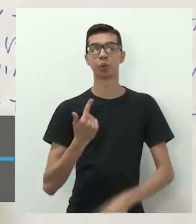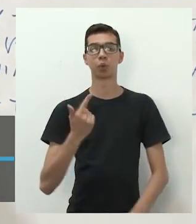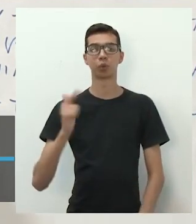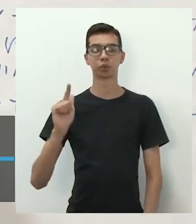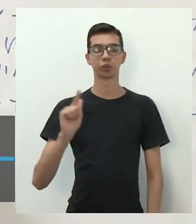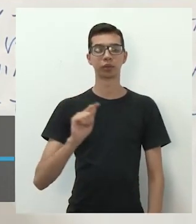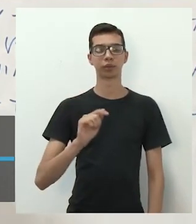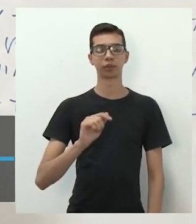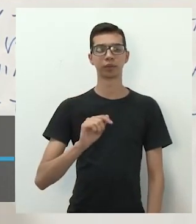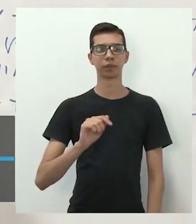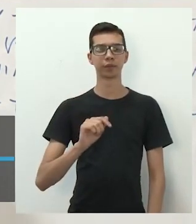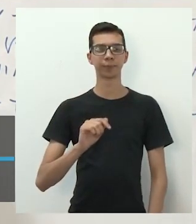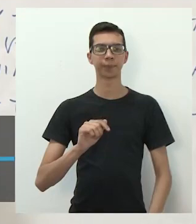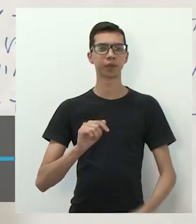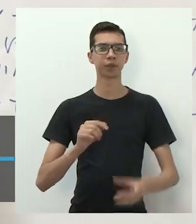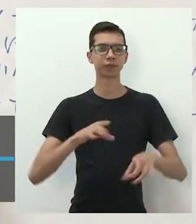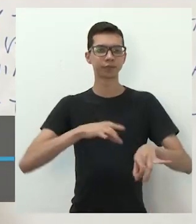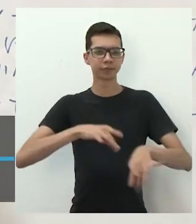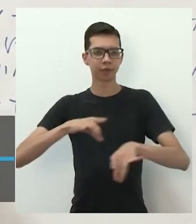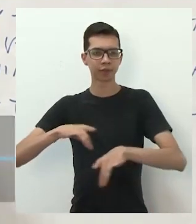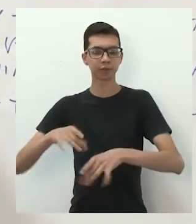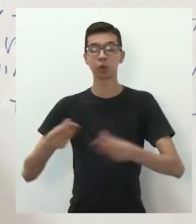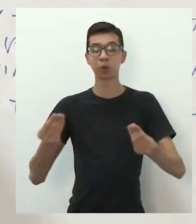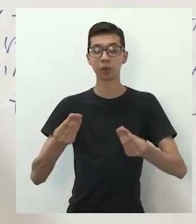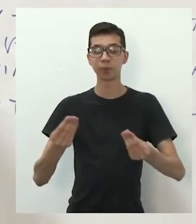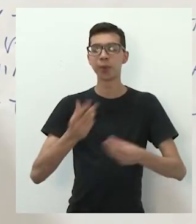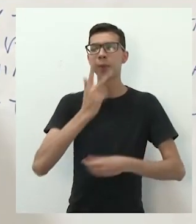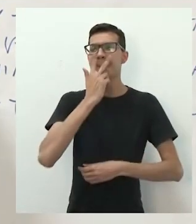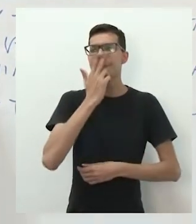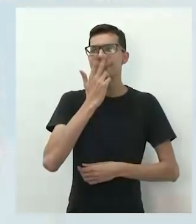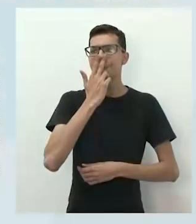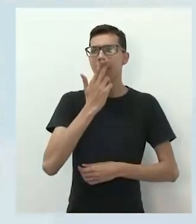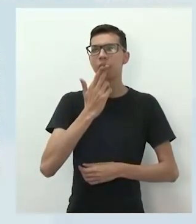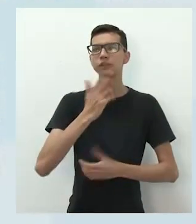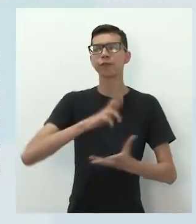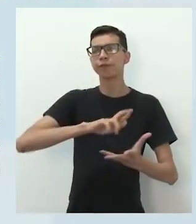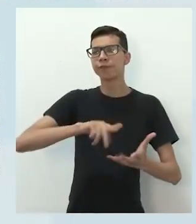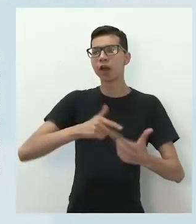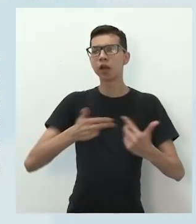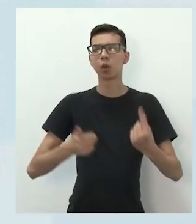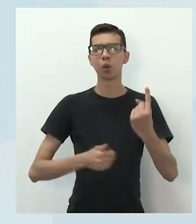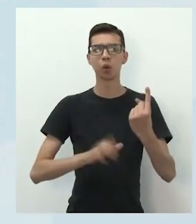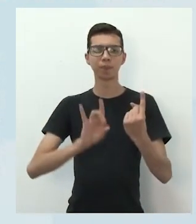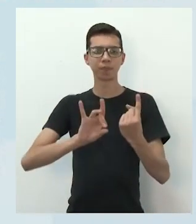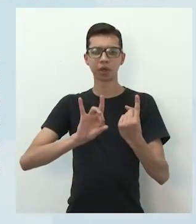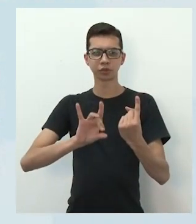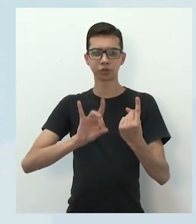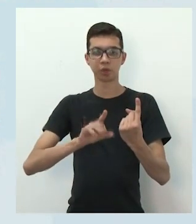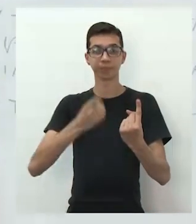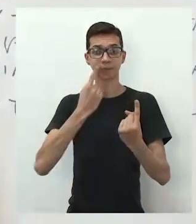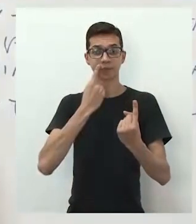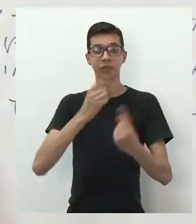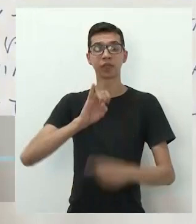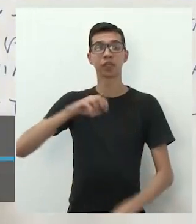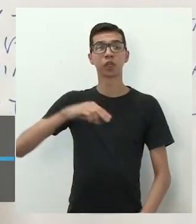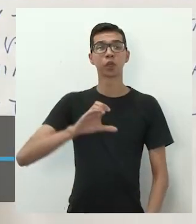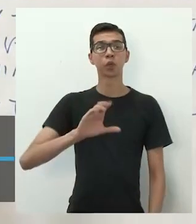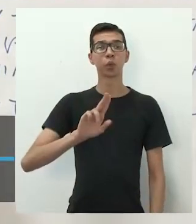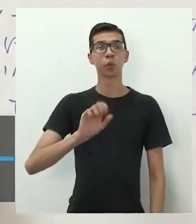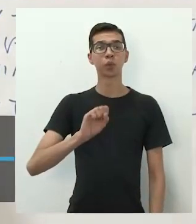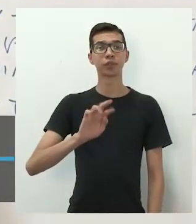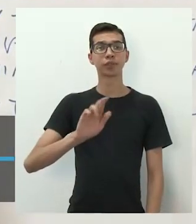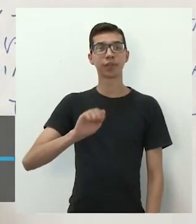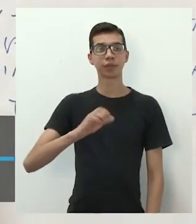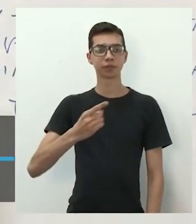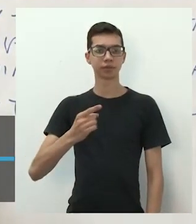incrustação? É como se vários elementos se tornassem um só. Você também faz a mesma coisa. Você grava, por exemplo,